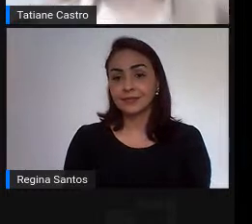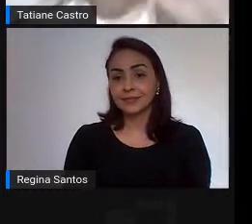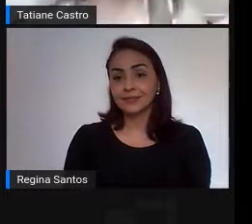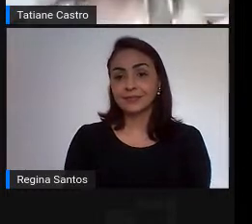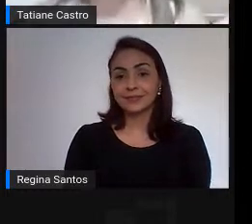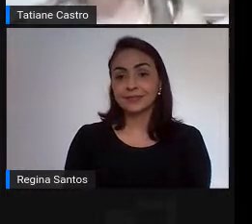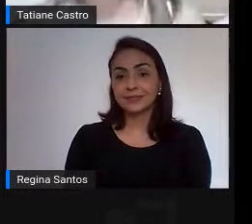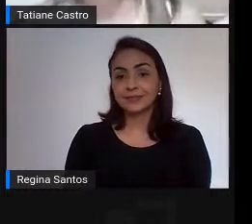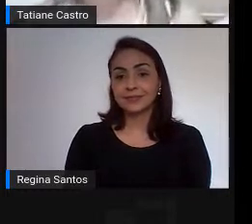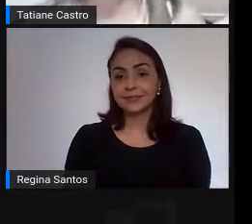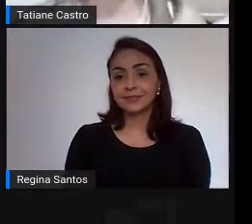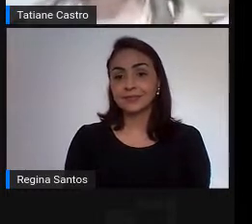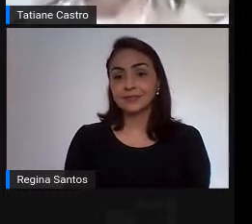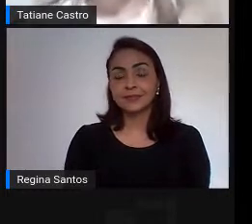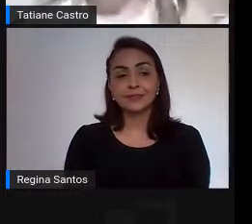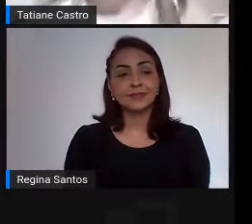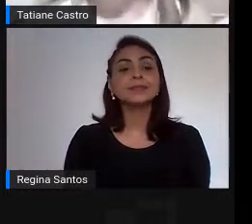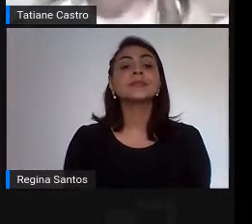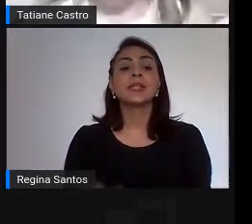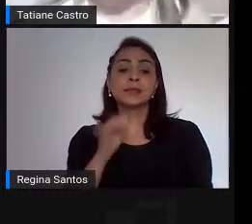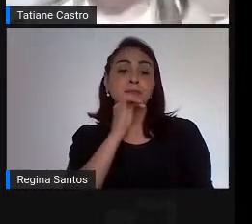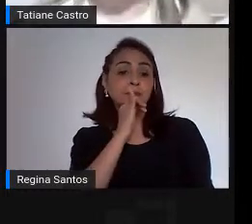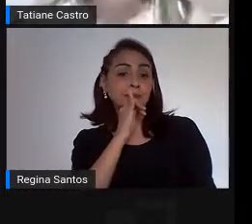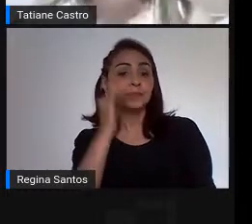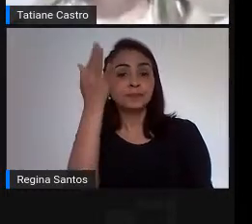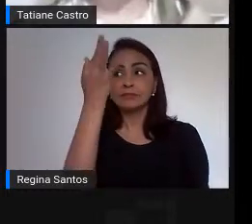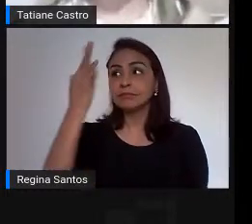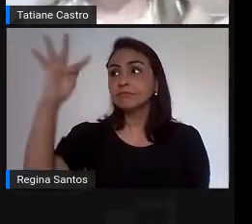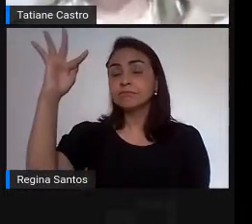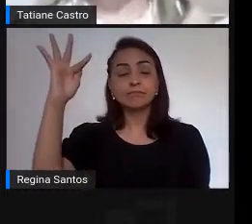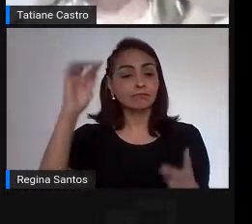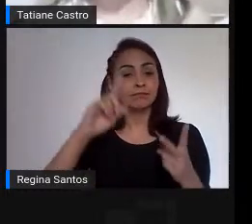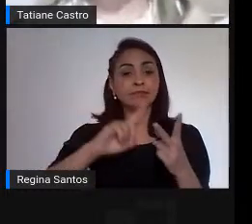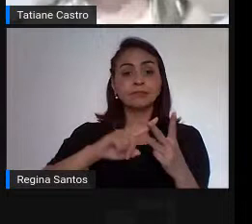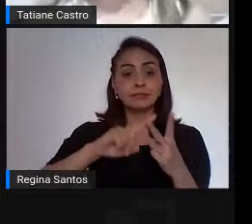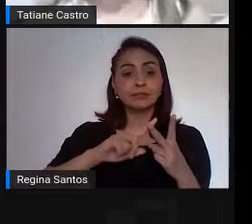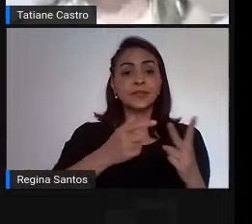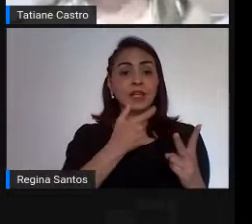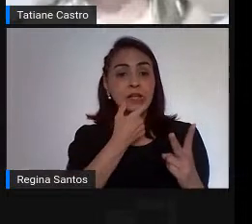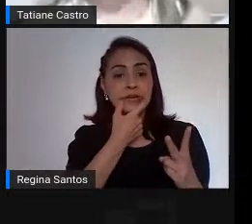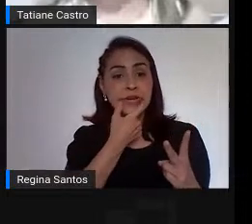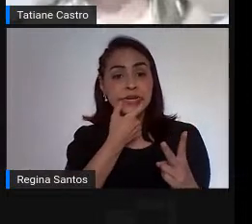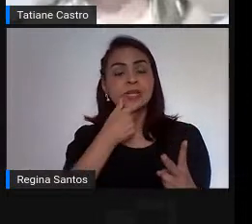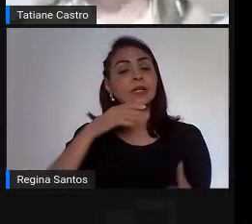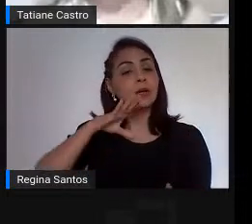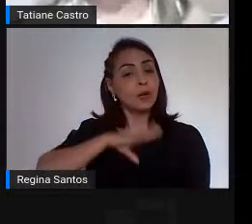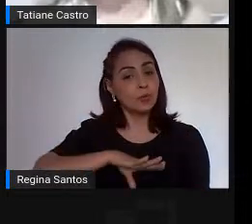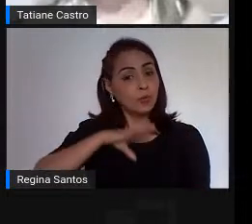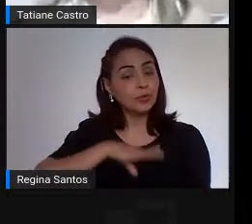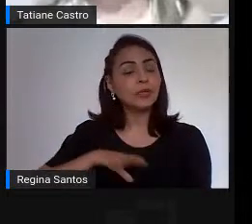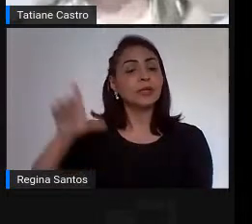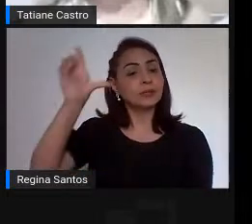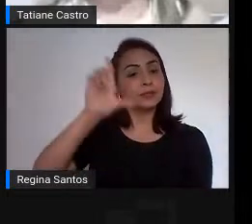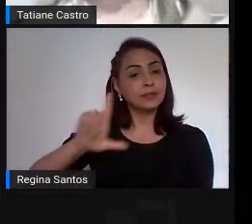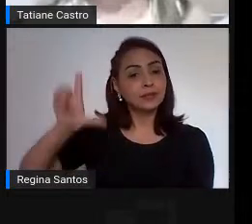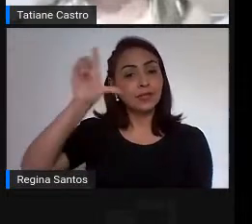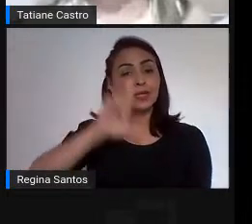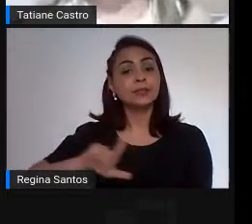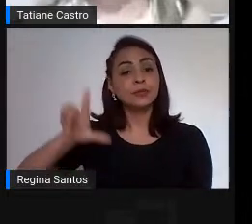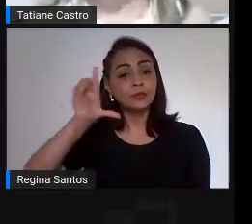O francês e o inglês, pelo motivo que já falei, língua portuguesa e literatura, que é um embate que a gente vê até hoje.